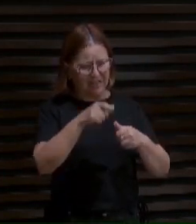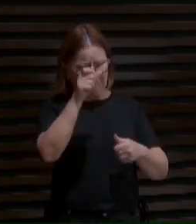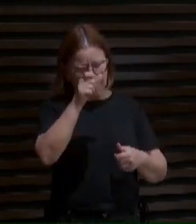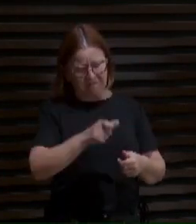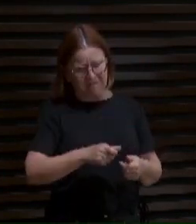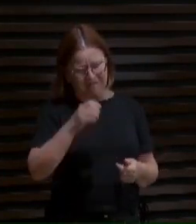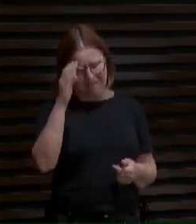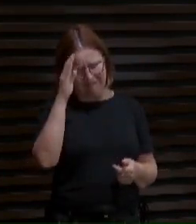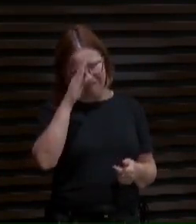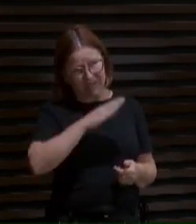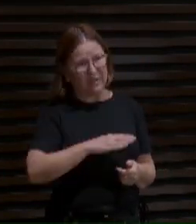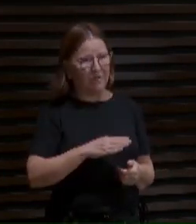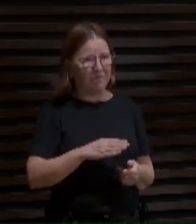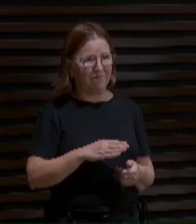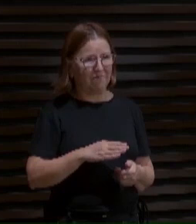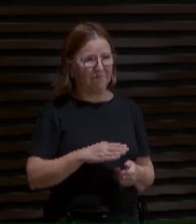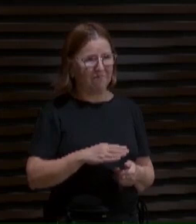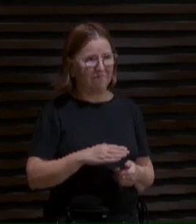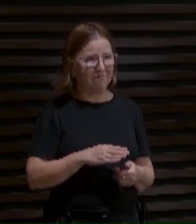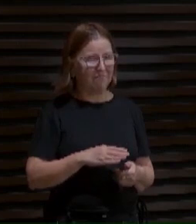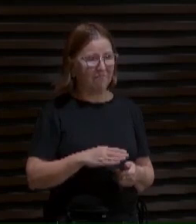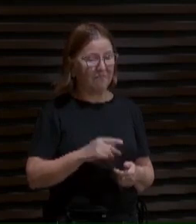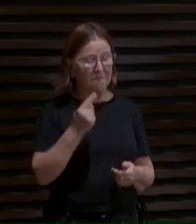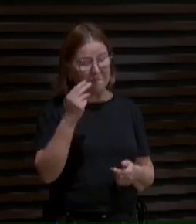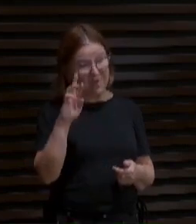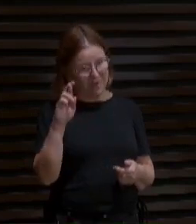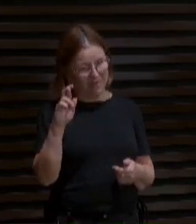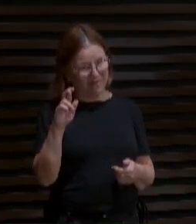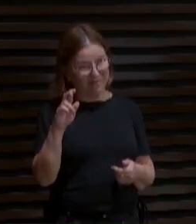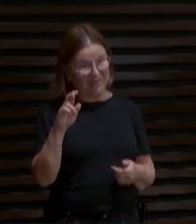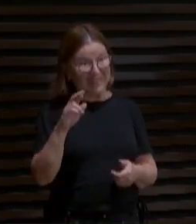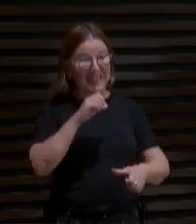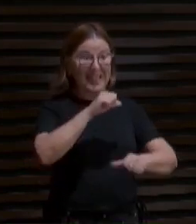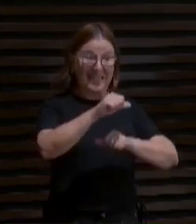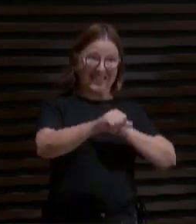este mais indigno, e o torna